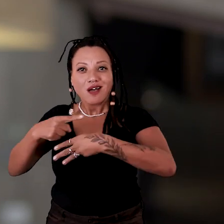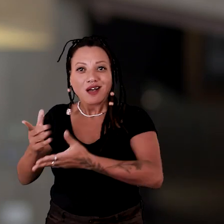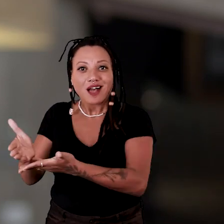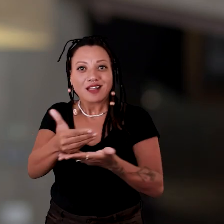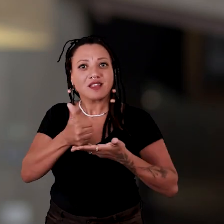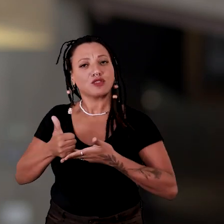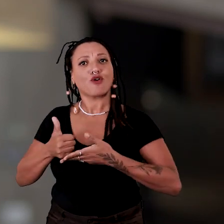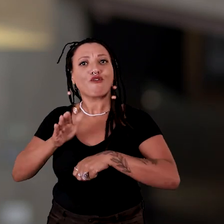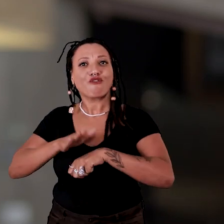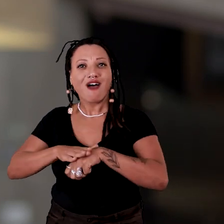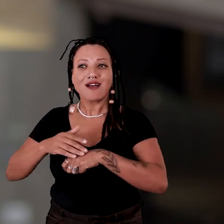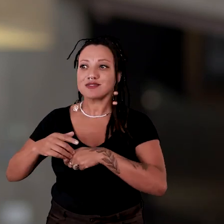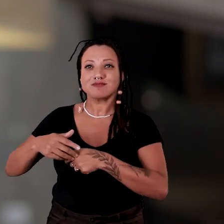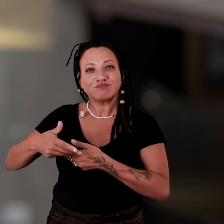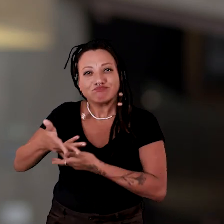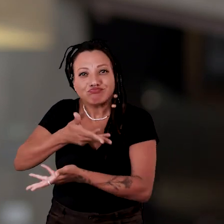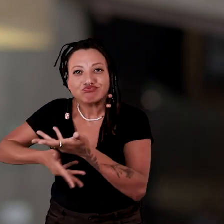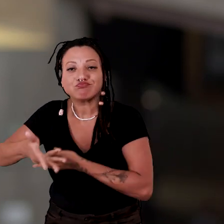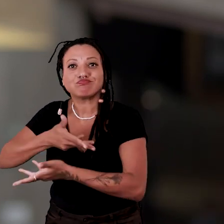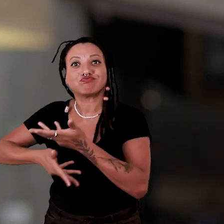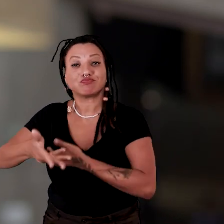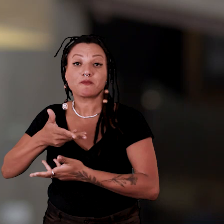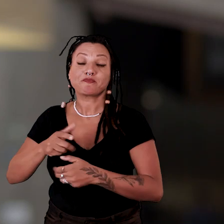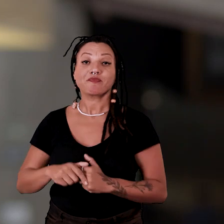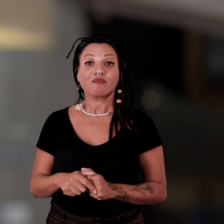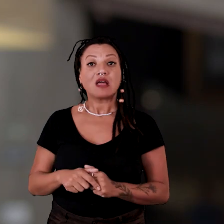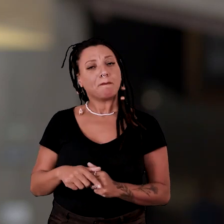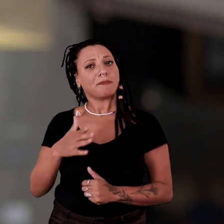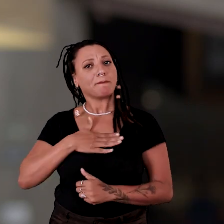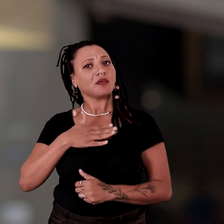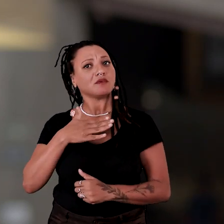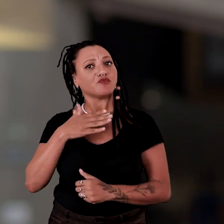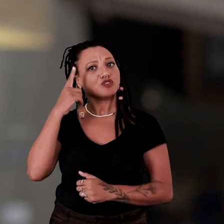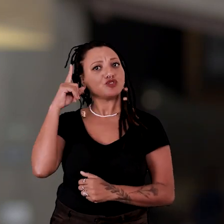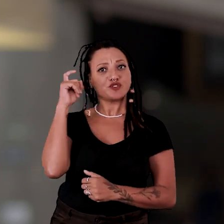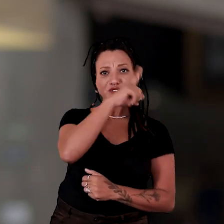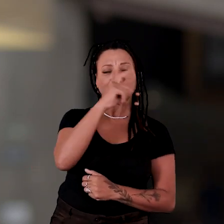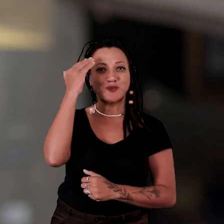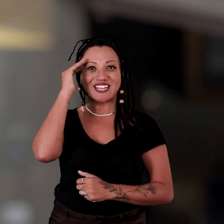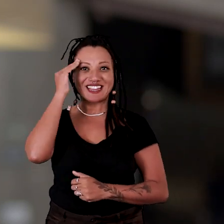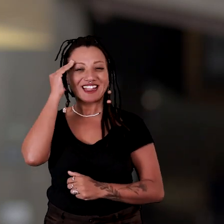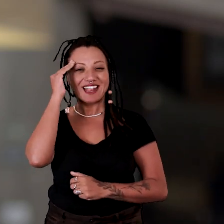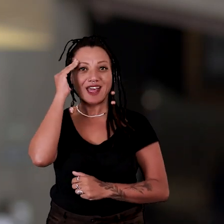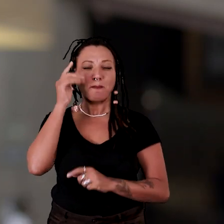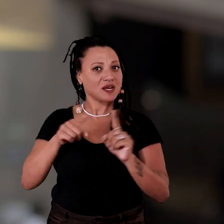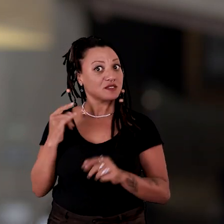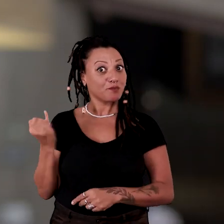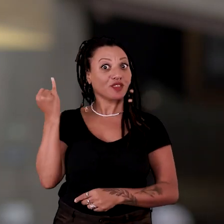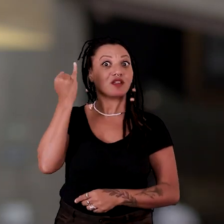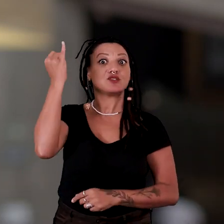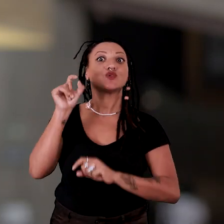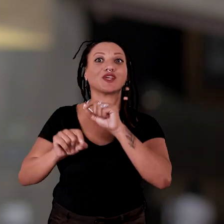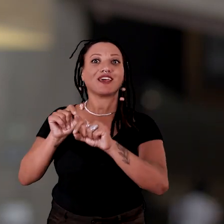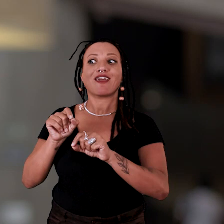vazios oferecem a eles, tal como acontece hoje na ocupação, espaço suficiente para terem uma vida flexível nos seus cotidianos,